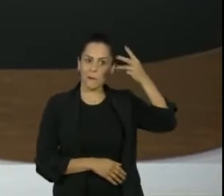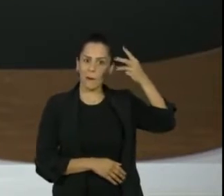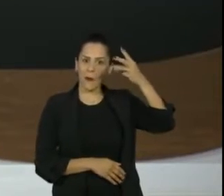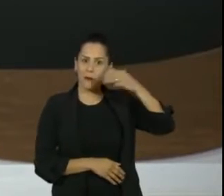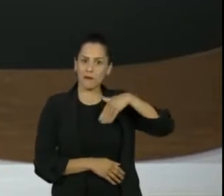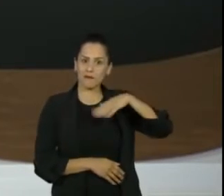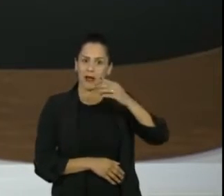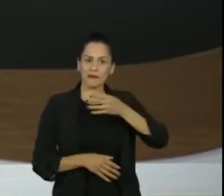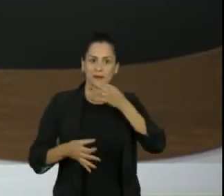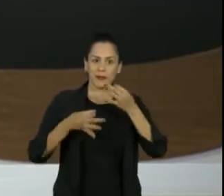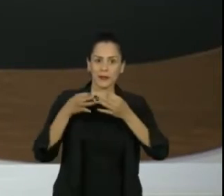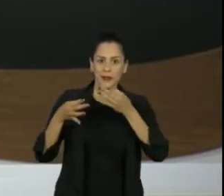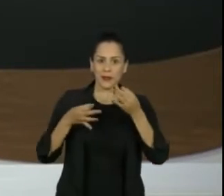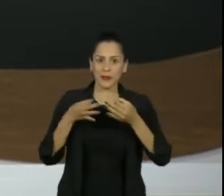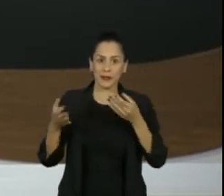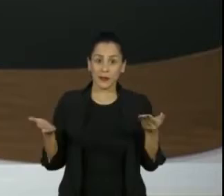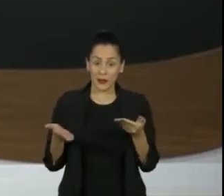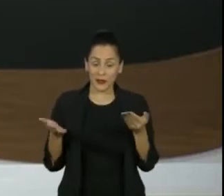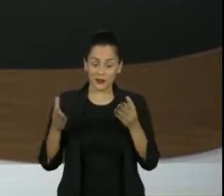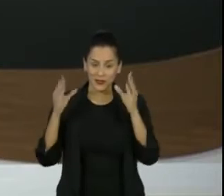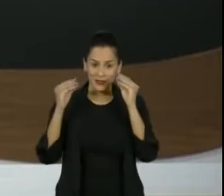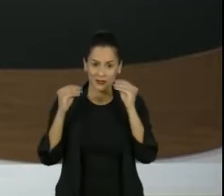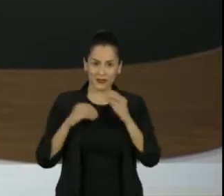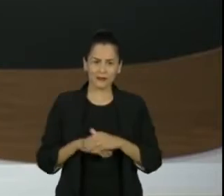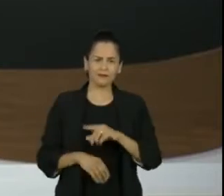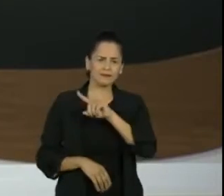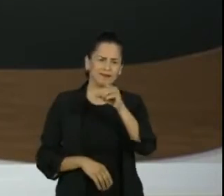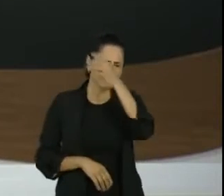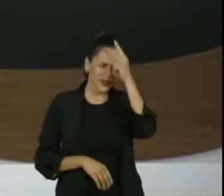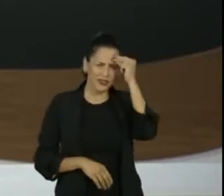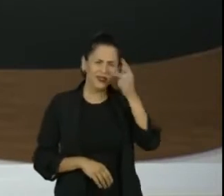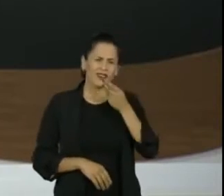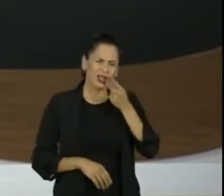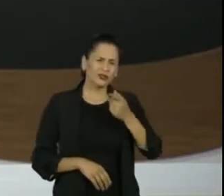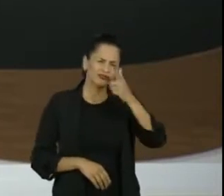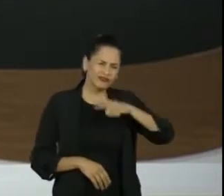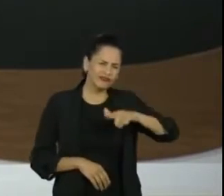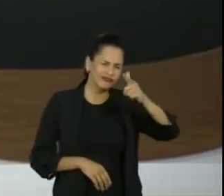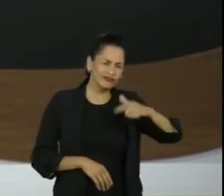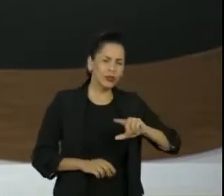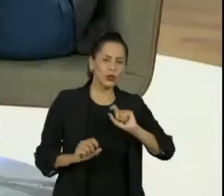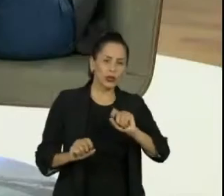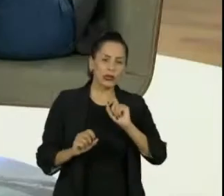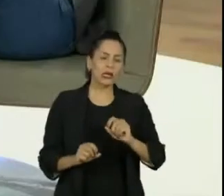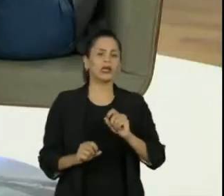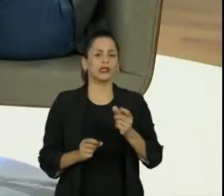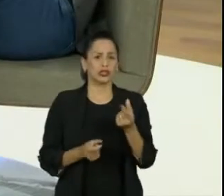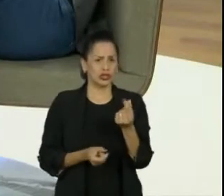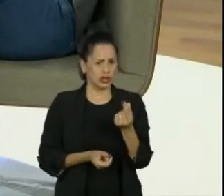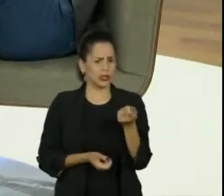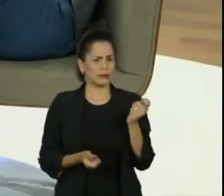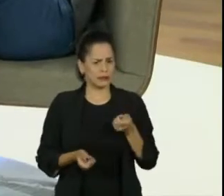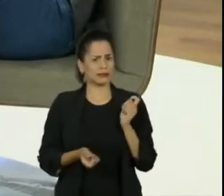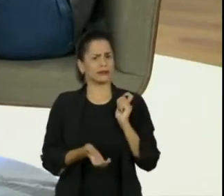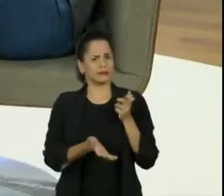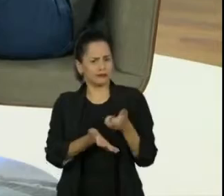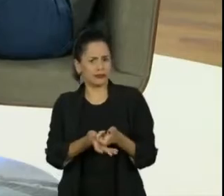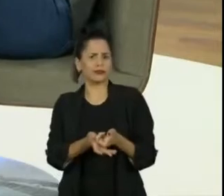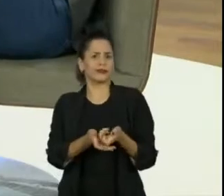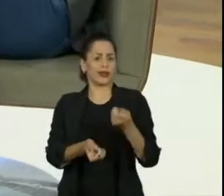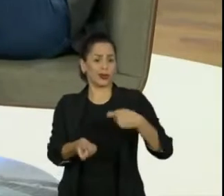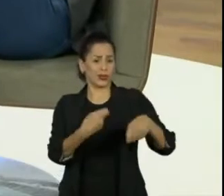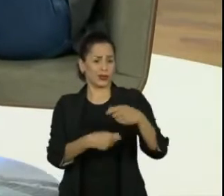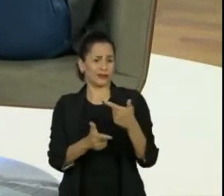nessa noite. Prefeito, o senhor falou várias vezes que o dinheiro vai ter de continuar, que a economia vai ser um problema. A gente tem um auxílio